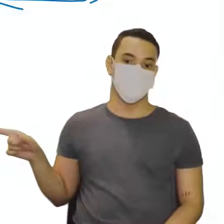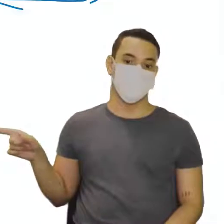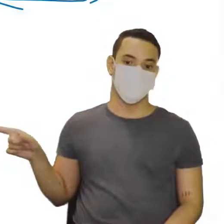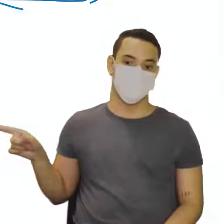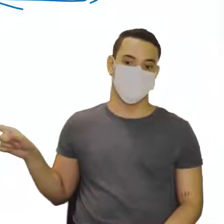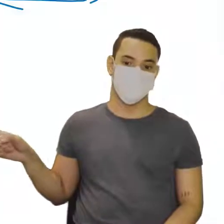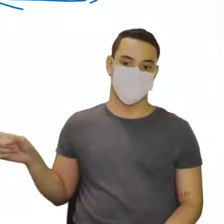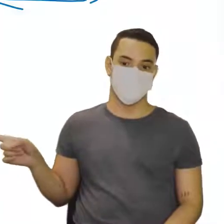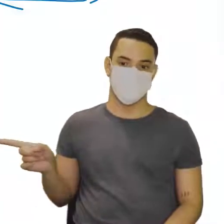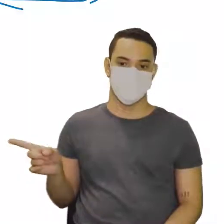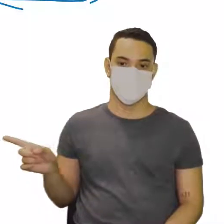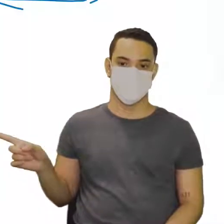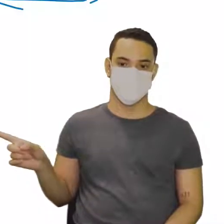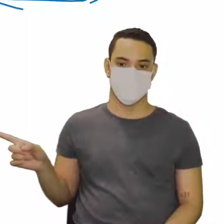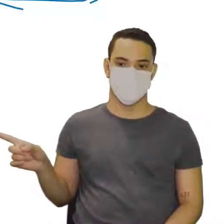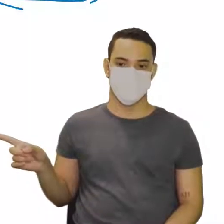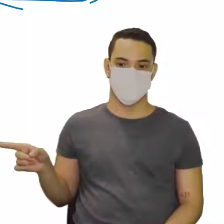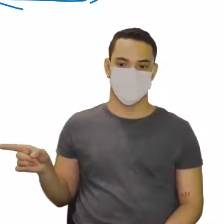Pronto.